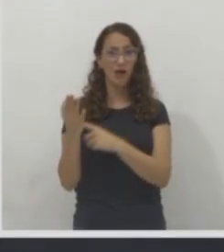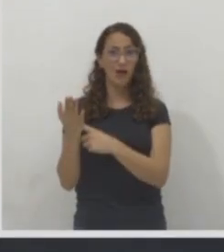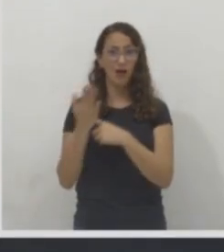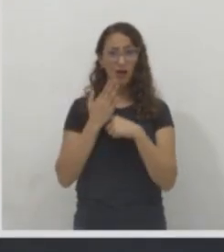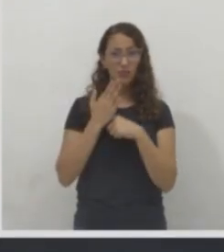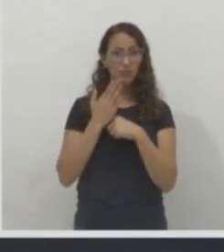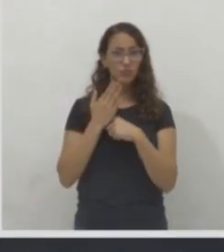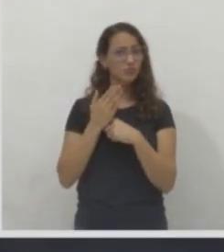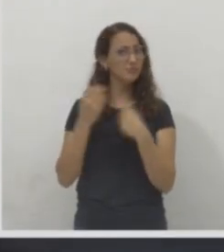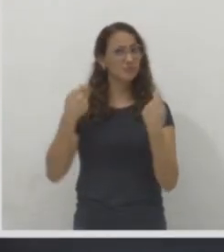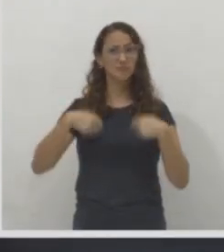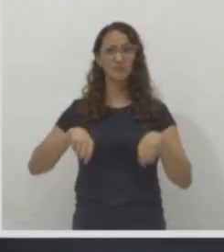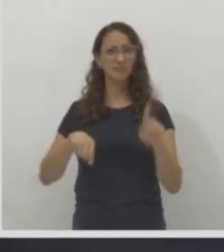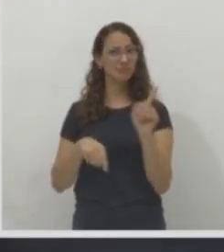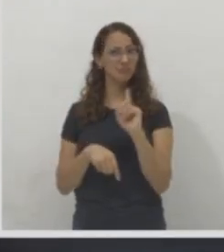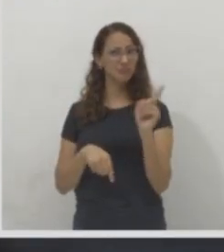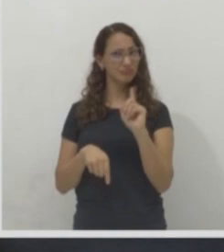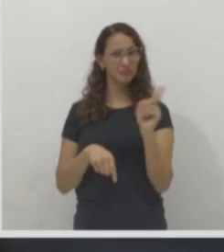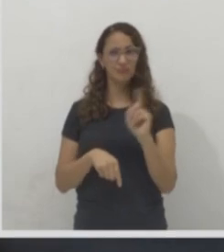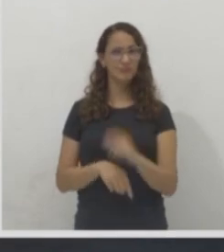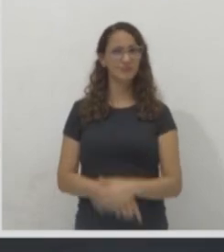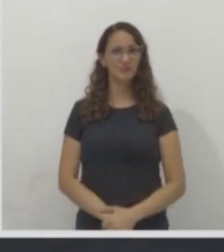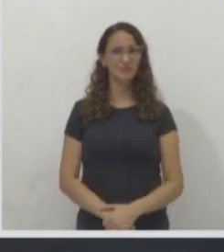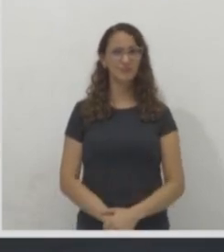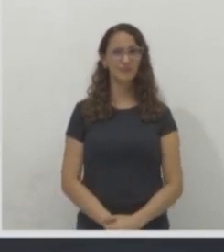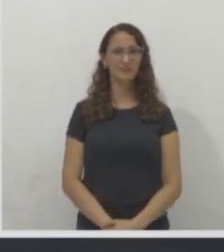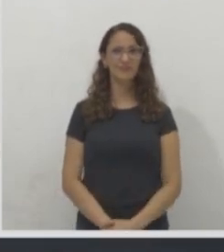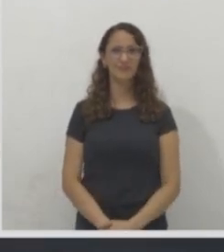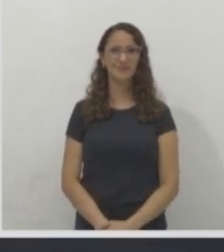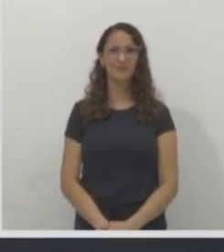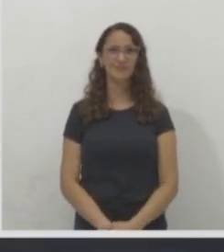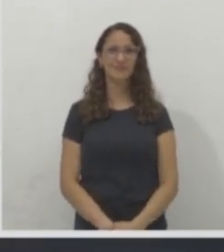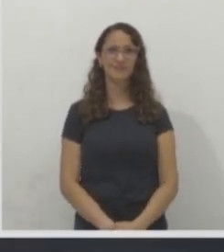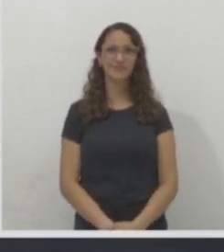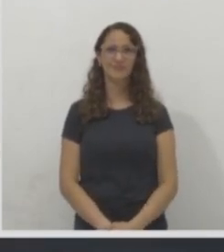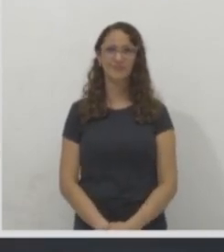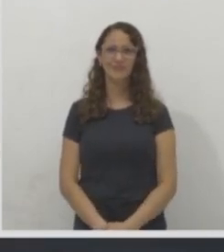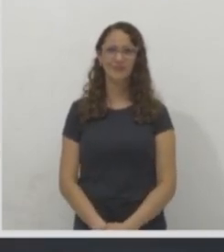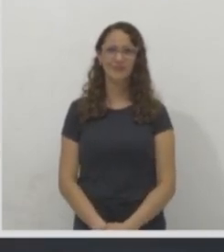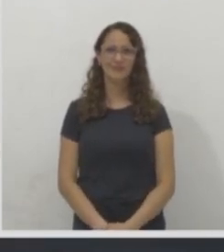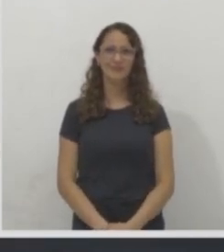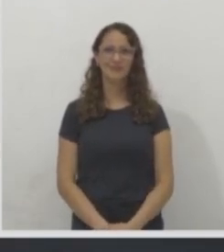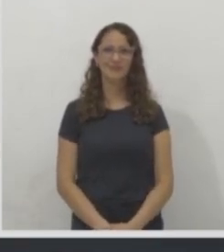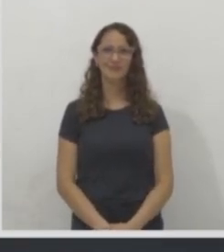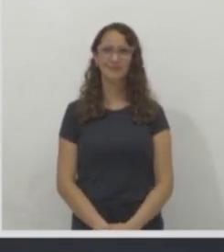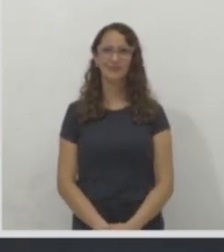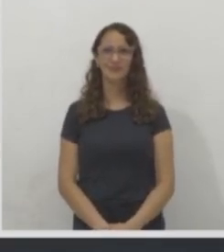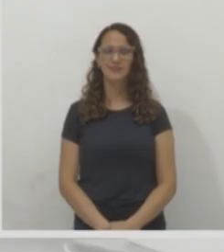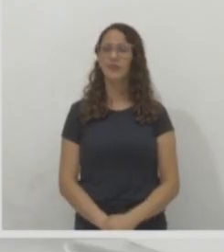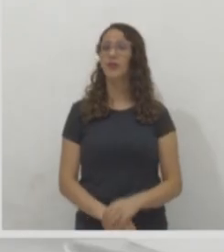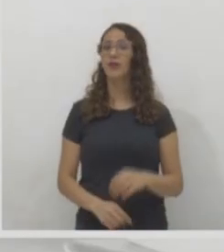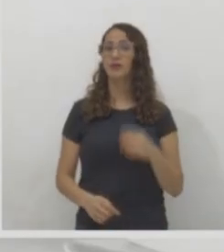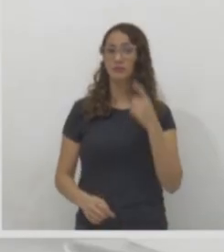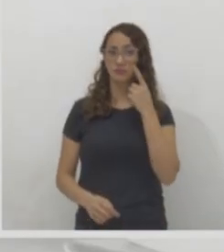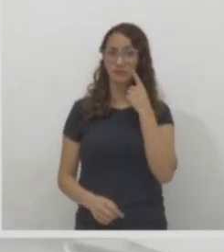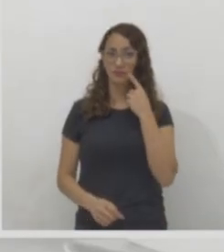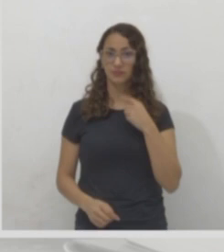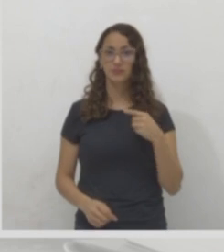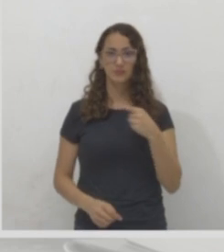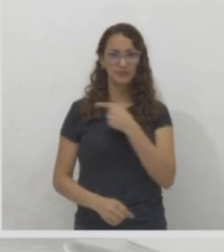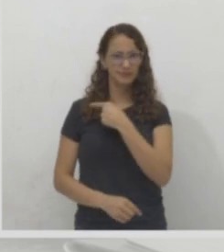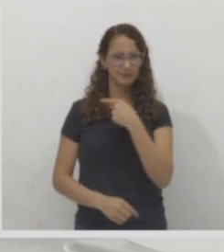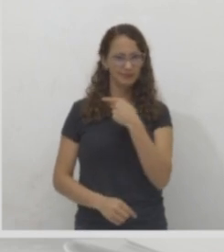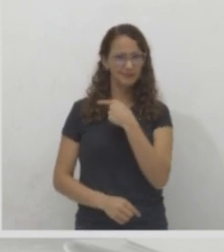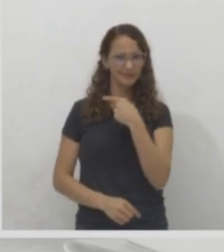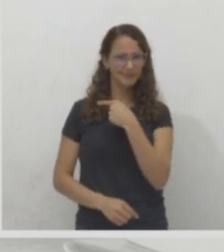de complemento, não vão exigir complemento, certo? Então, vamos ver isso aqui nessa